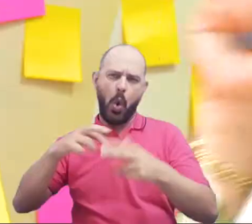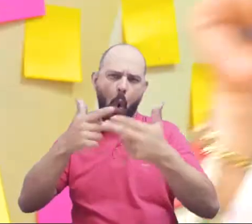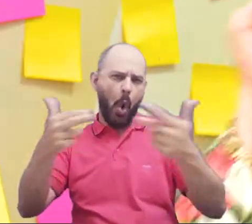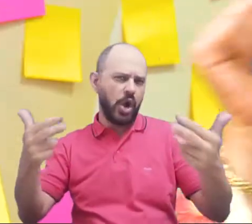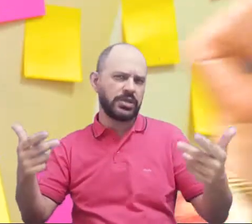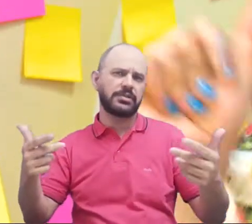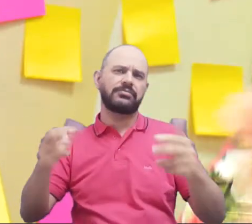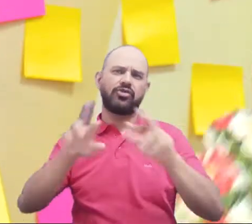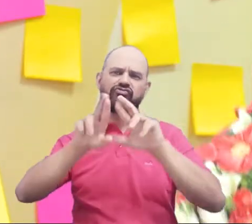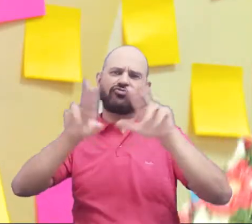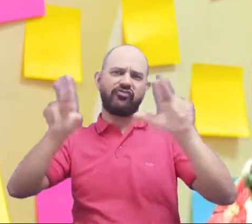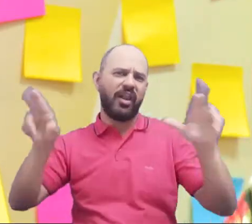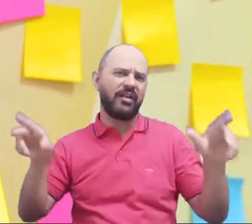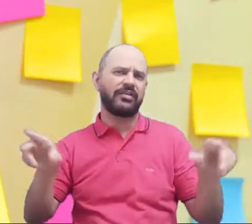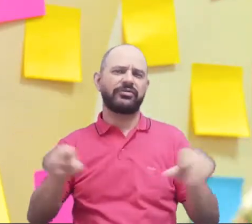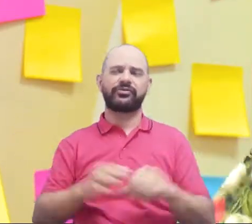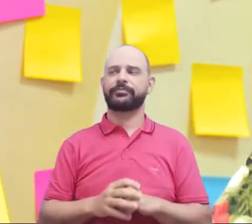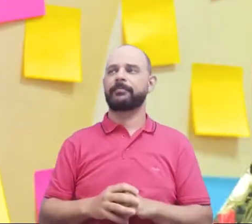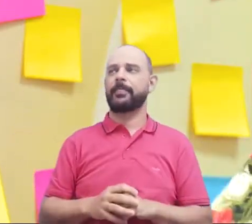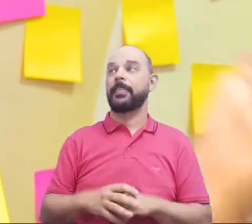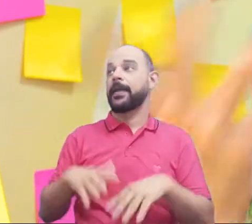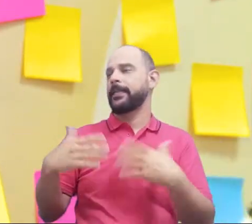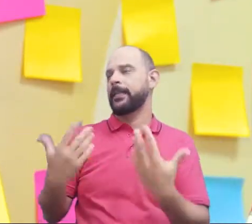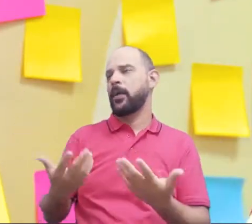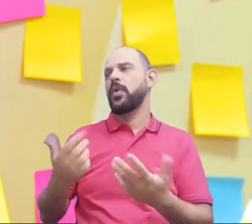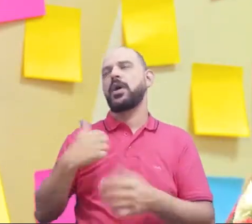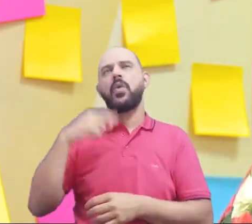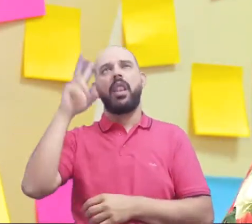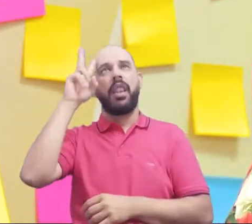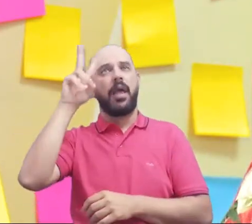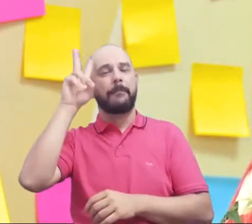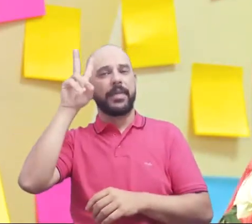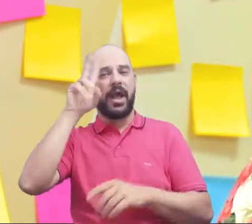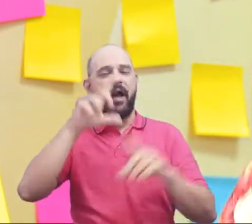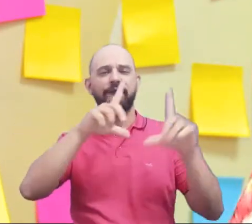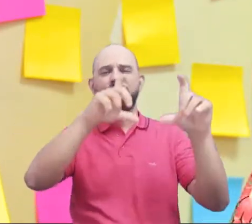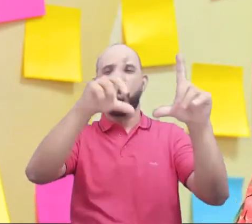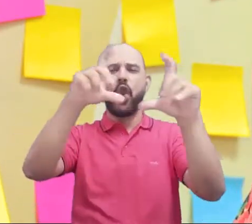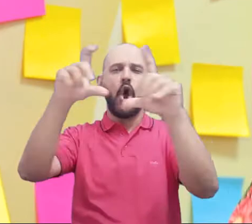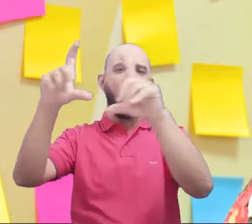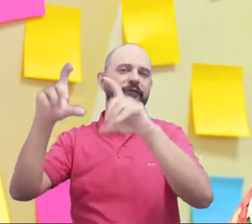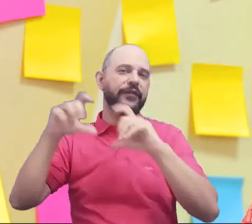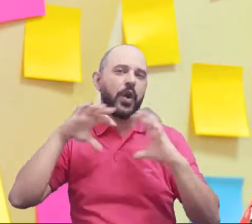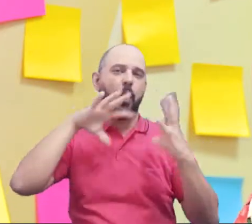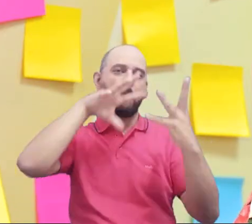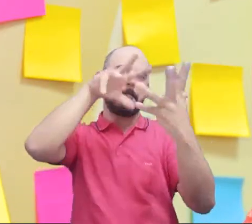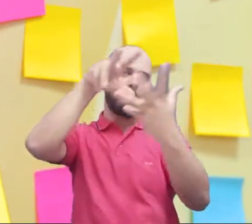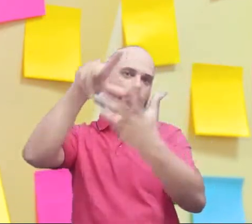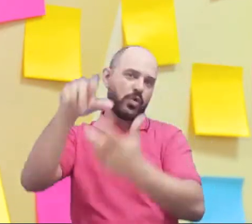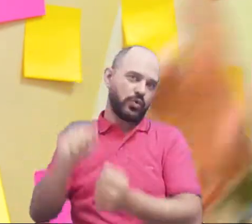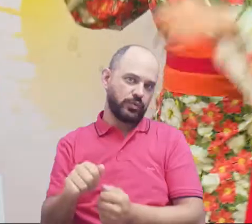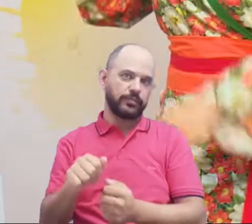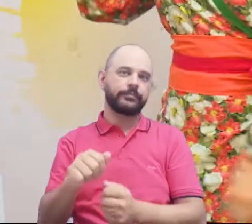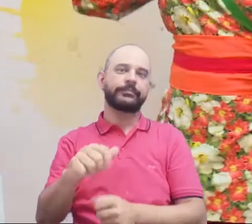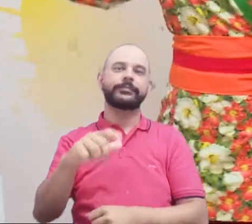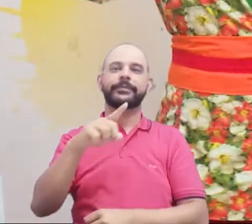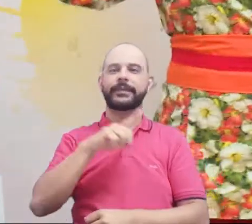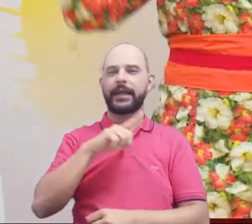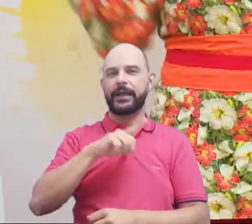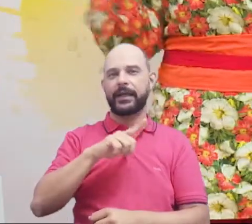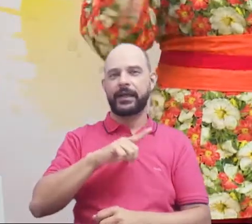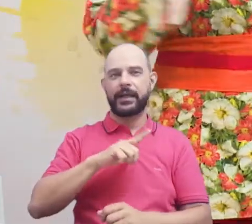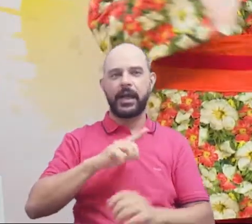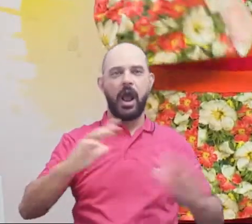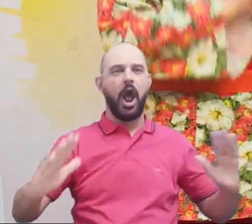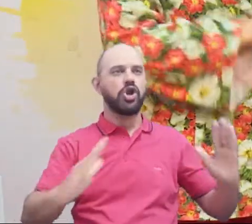formas. Gláucia, e esse negócio de quadrada, redonda, me fez lembrar das fotografias que tiramos pelo mundo. Das